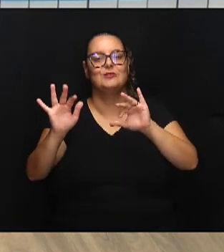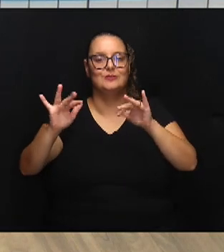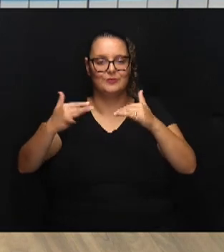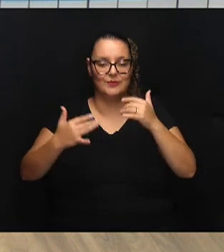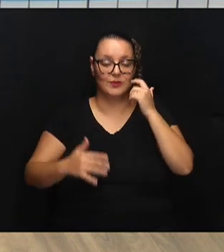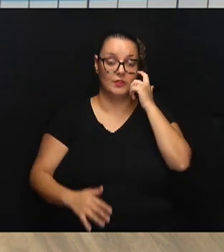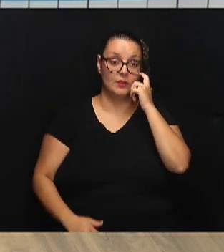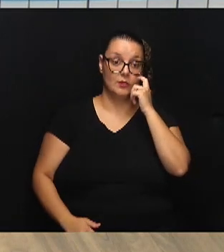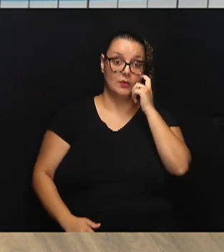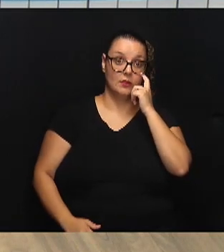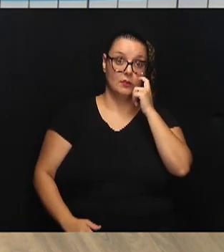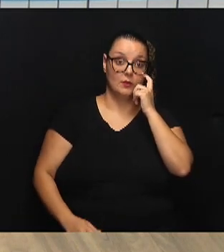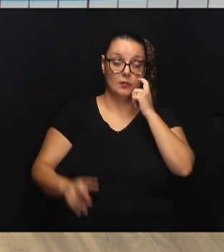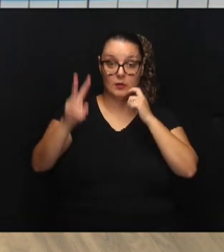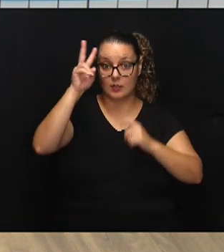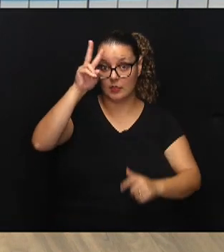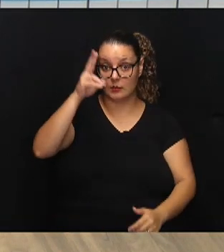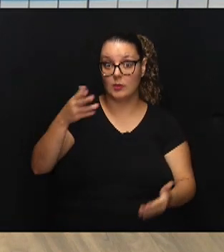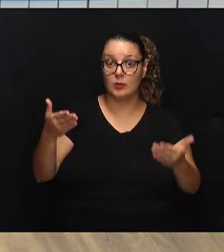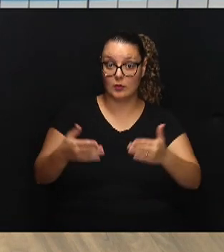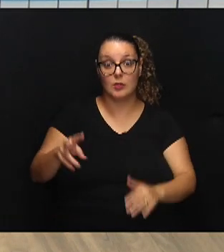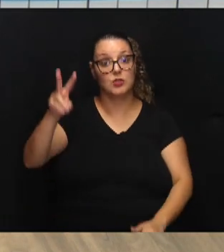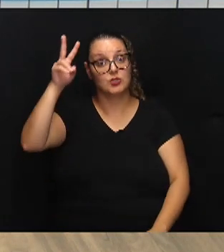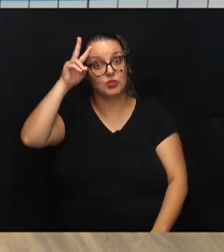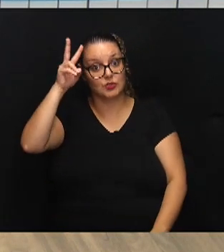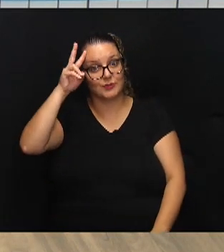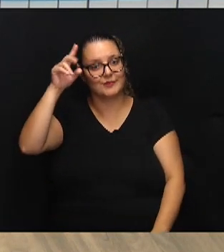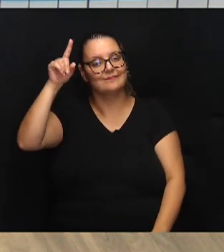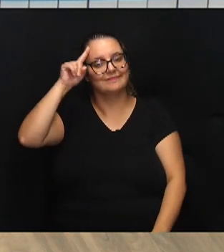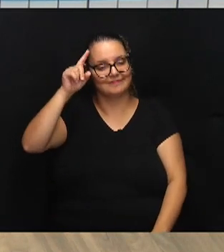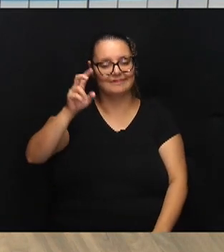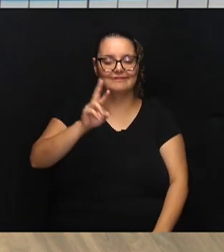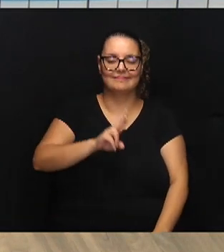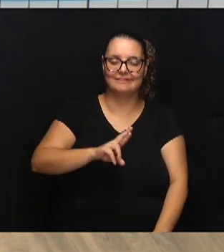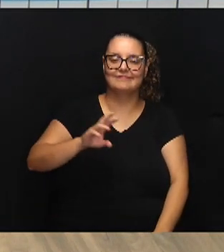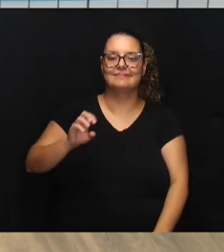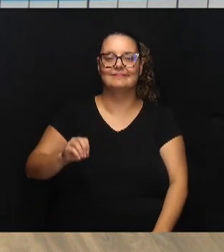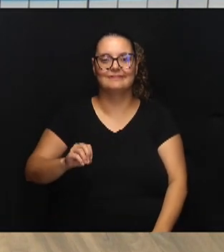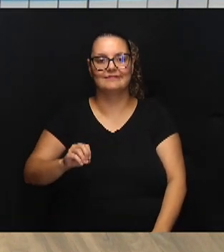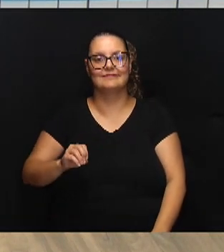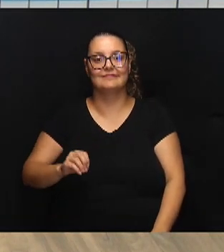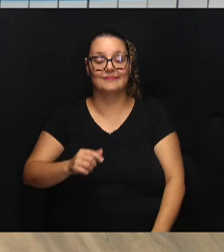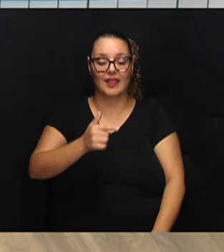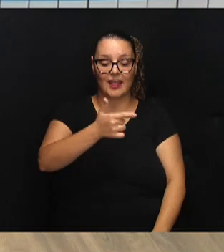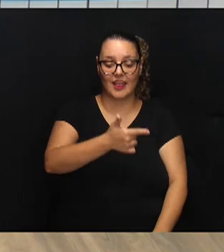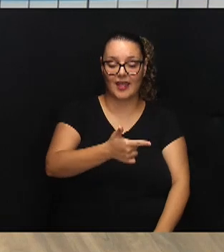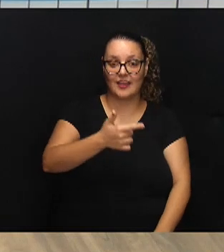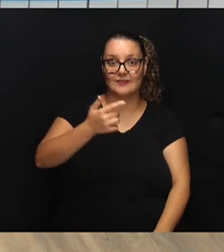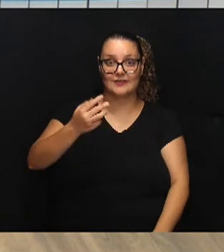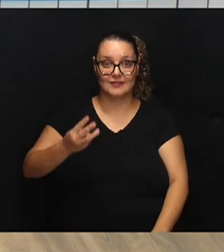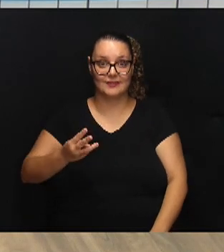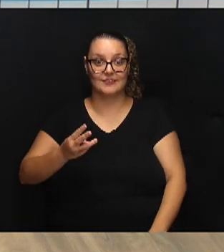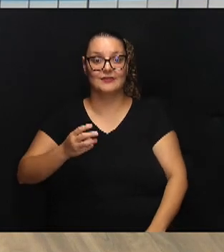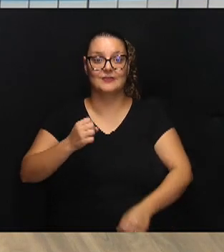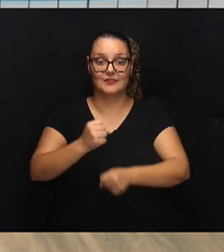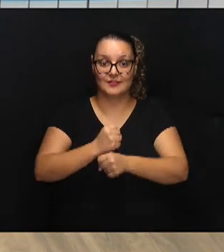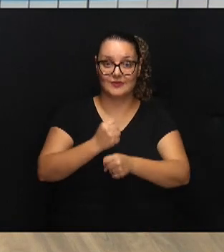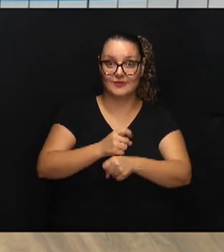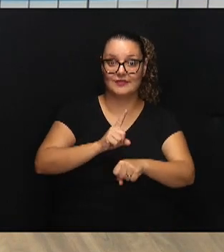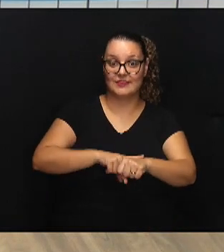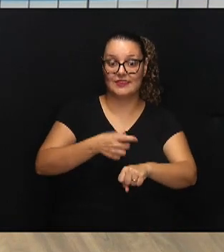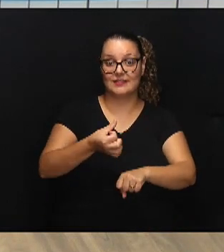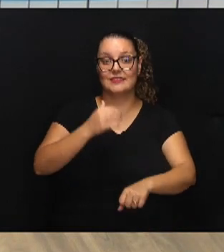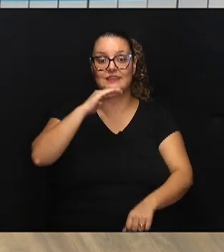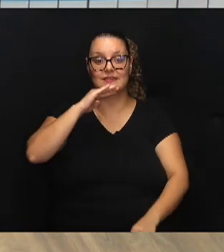sua audiência. Lembrando, hoje é segunda-feira, dia de reunião ordinária, a 23ª do ano, a partir das 6 horas